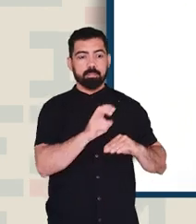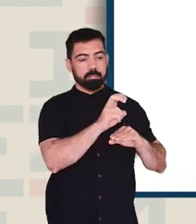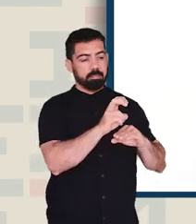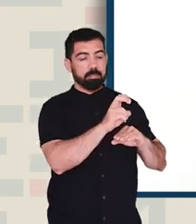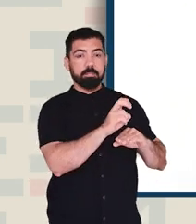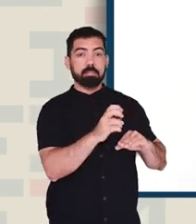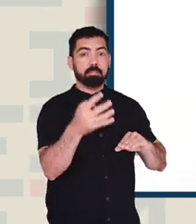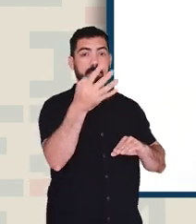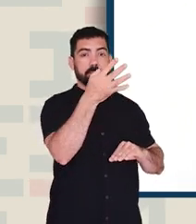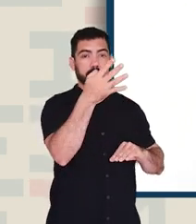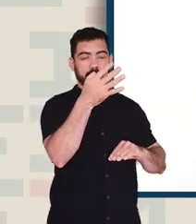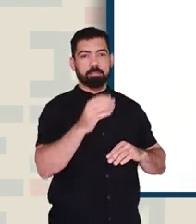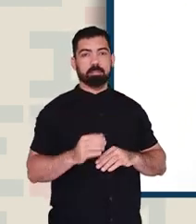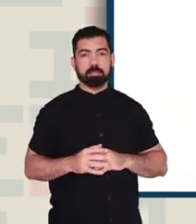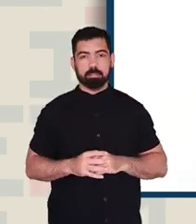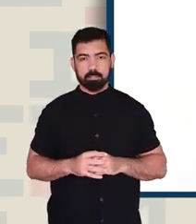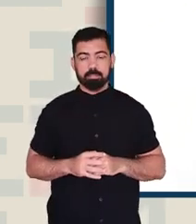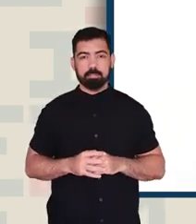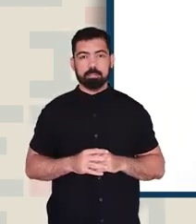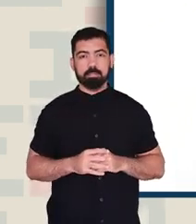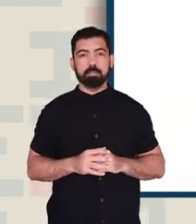depois eu tenho uma quarta justa,